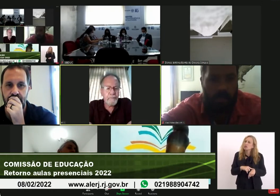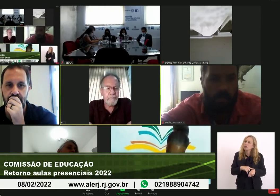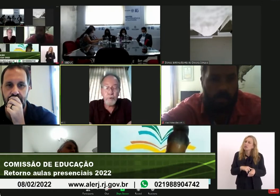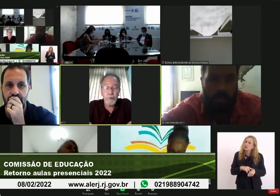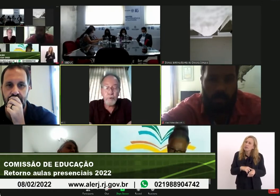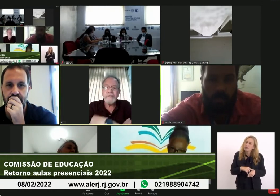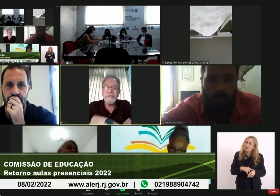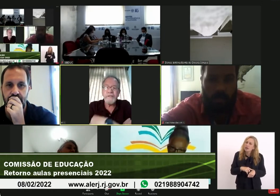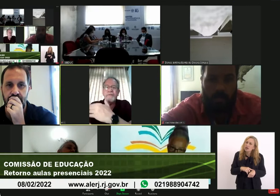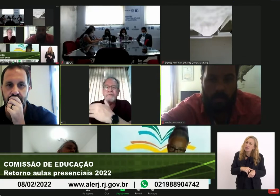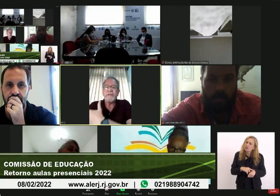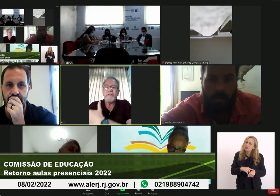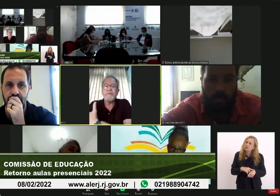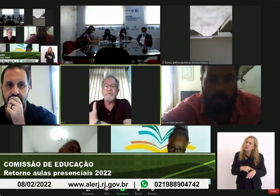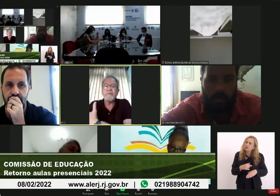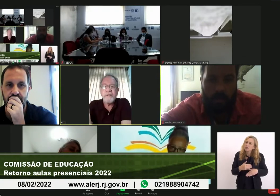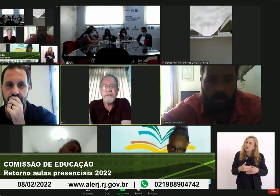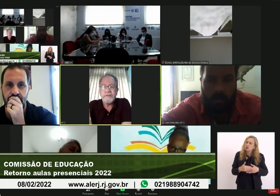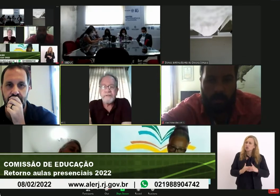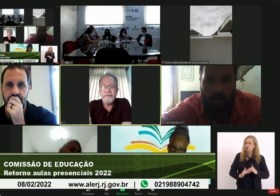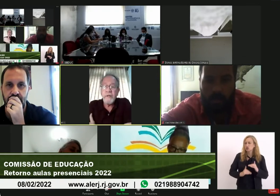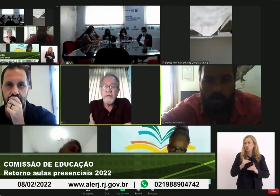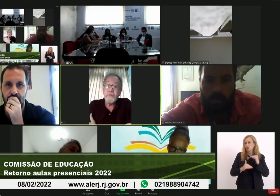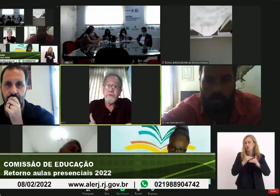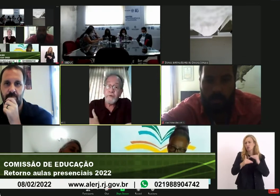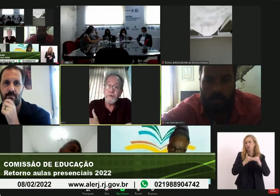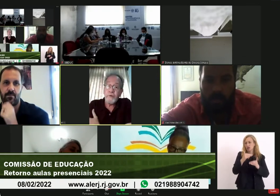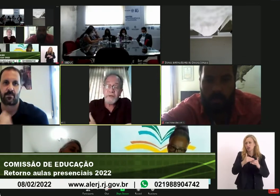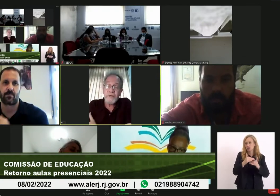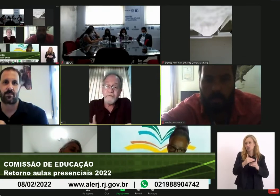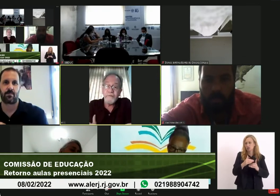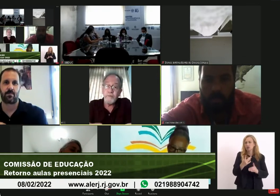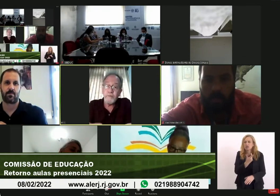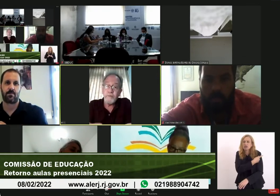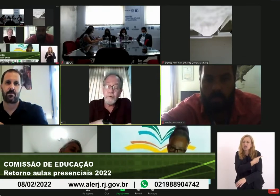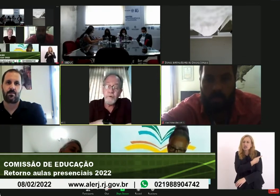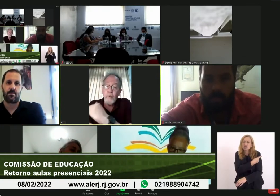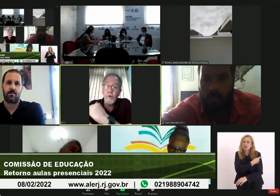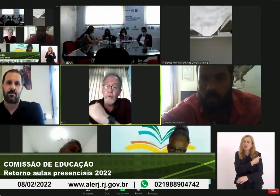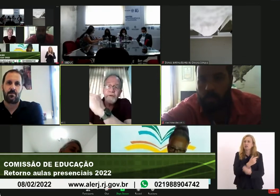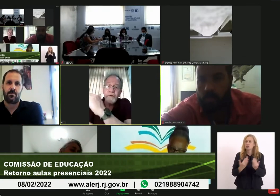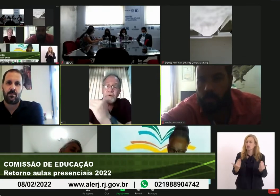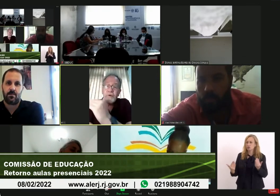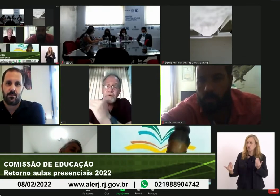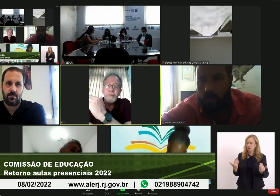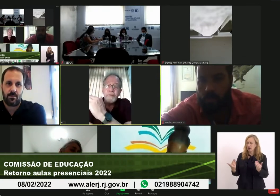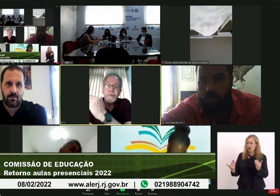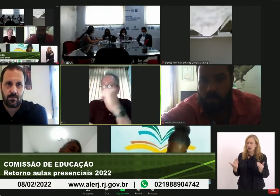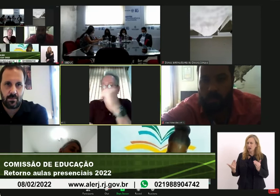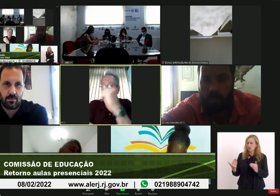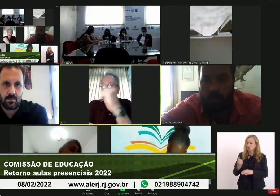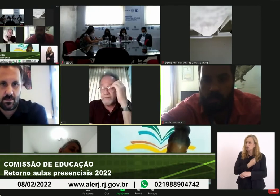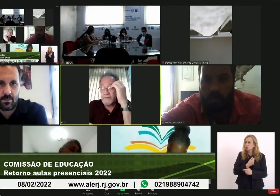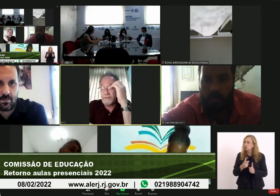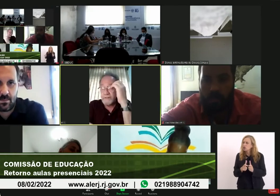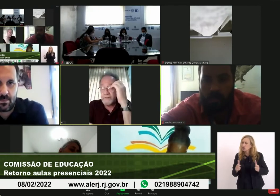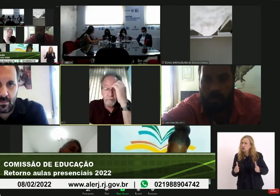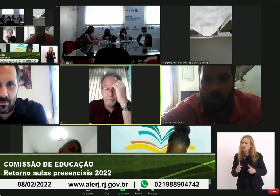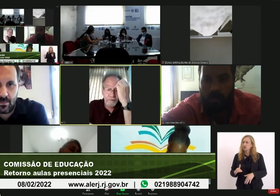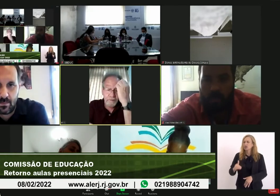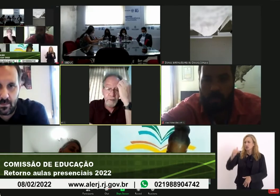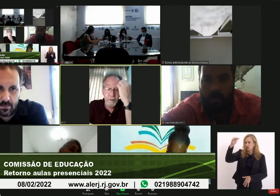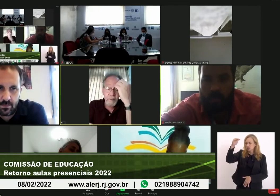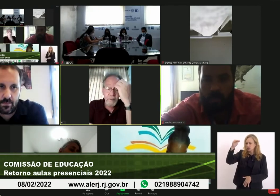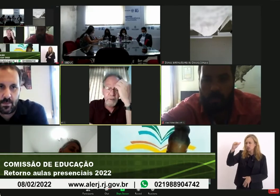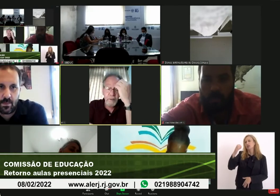para que o ritmo de vacinação das crianças fosse compatível com o nível e ritmo de vacinação em